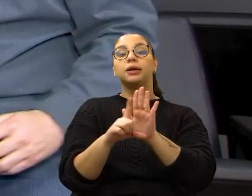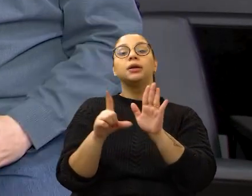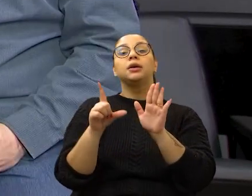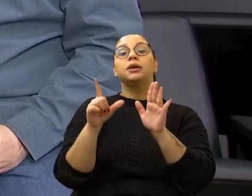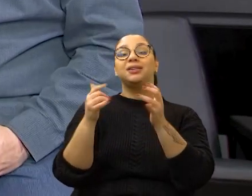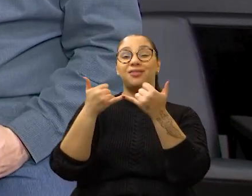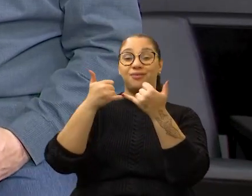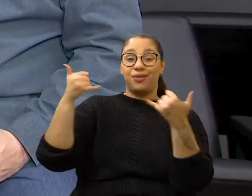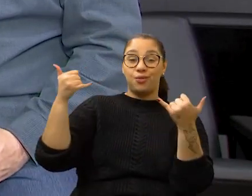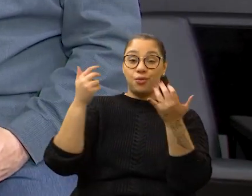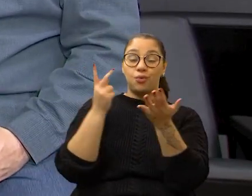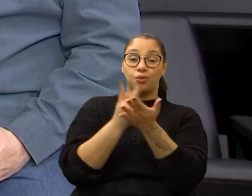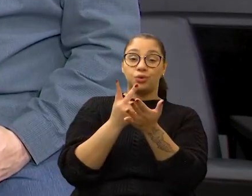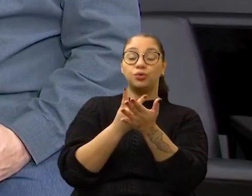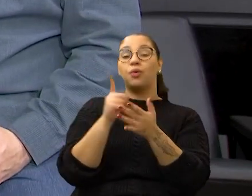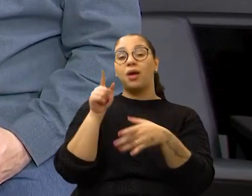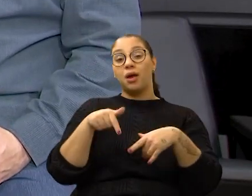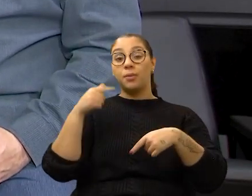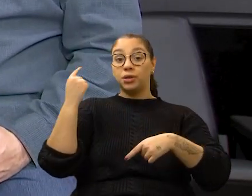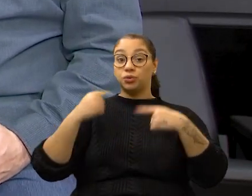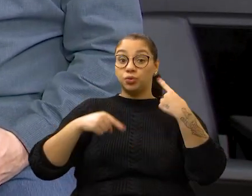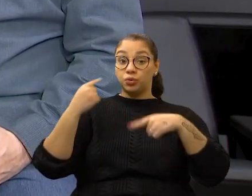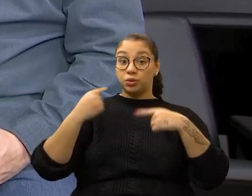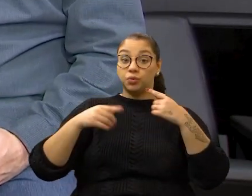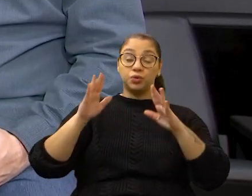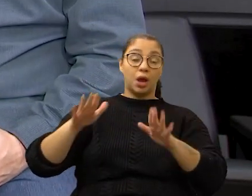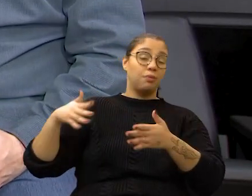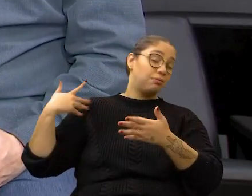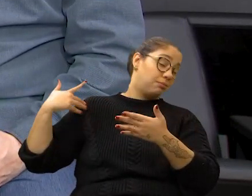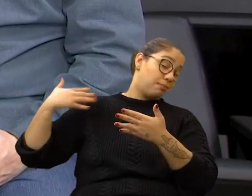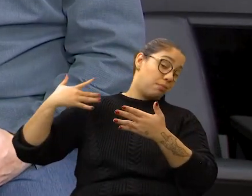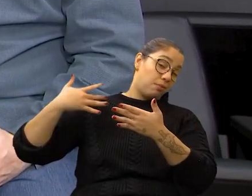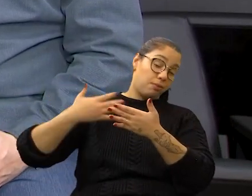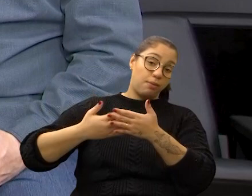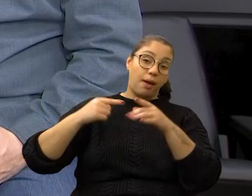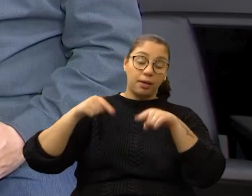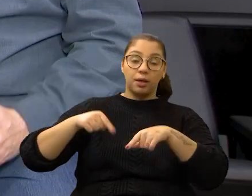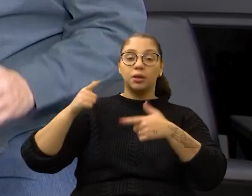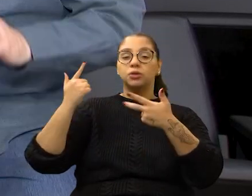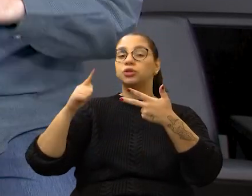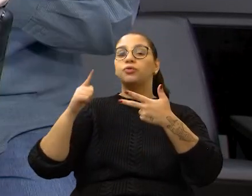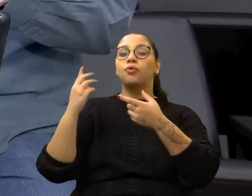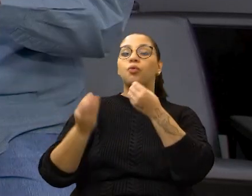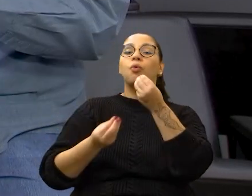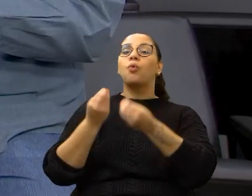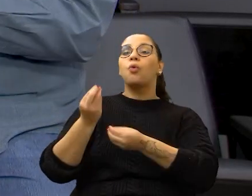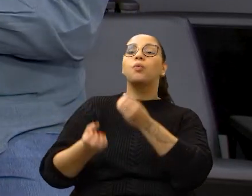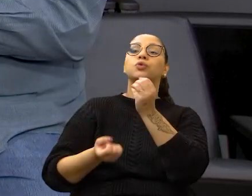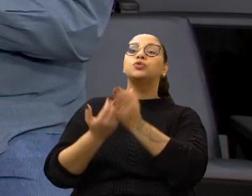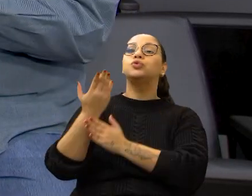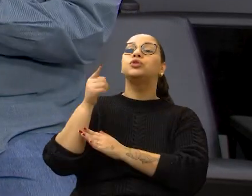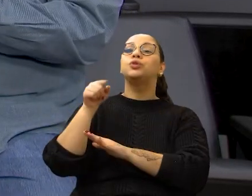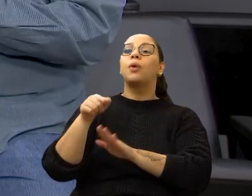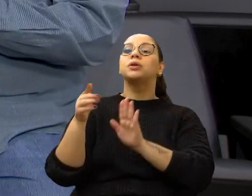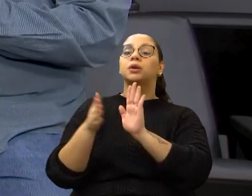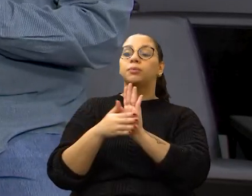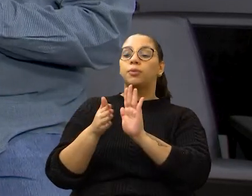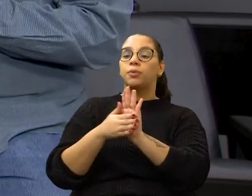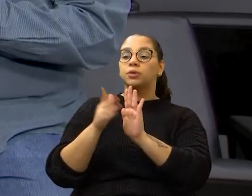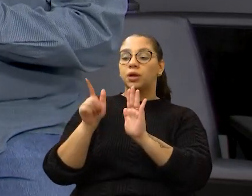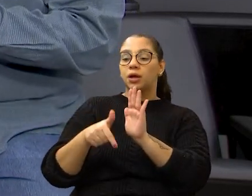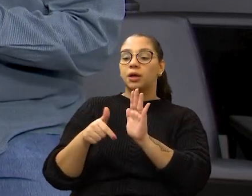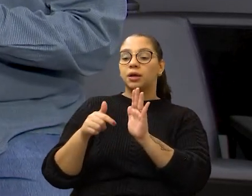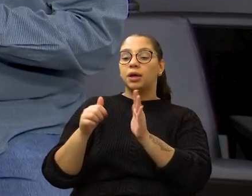mantêm o fio. A gente sabe que essa é uma discussão que está há tempos aqui no Legislativo. como é que surgiu essa sua proposta